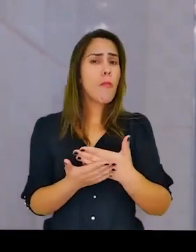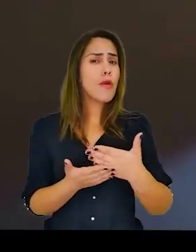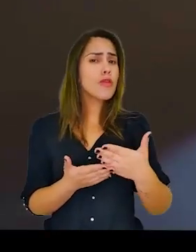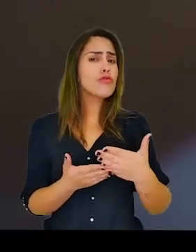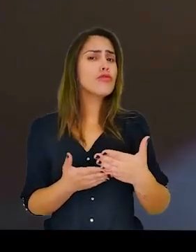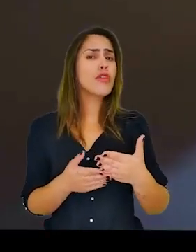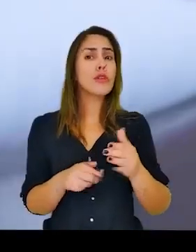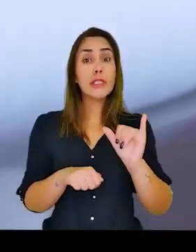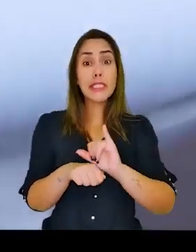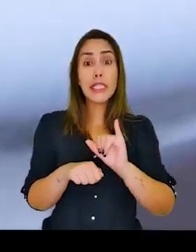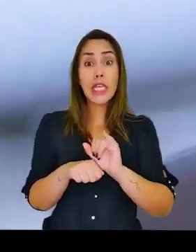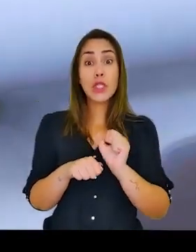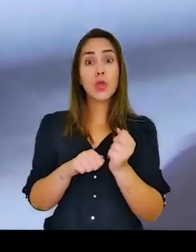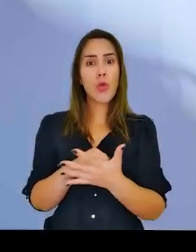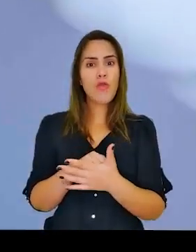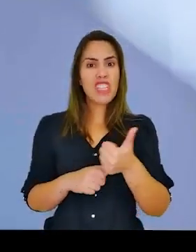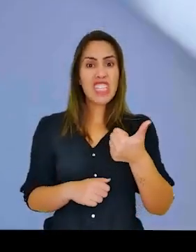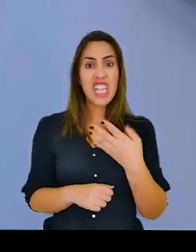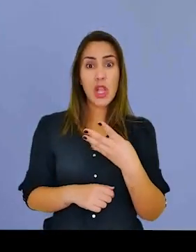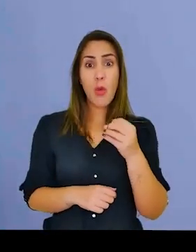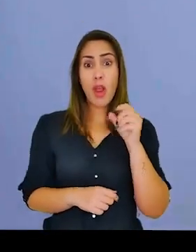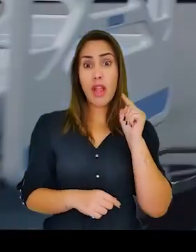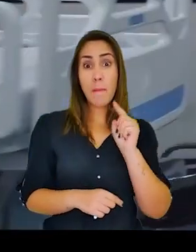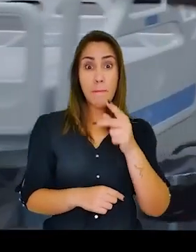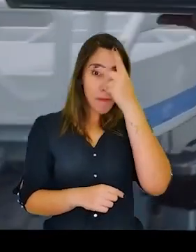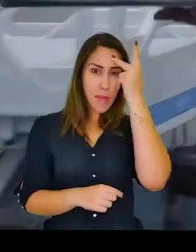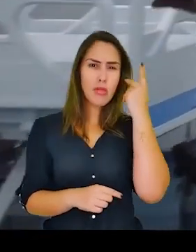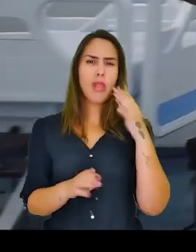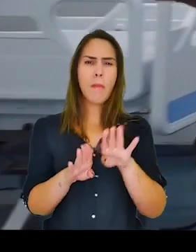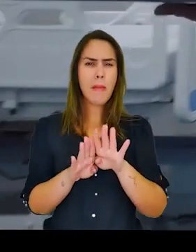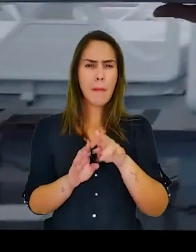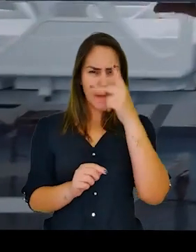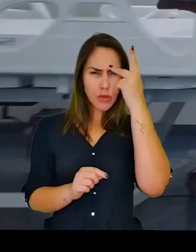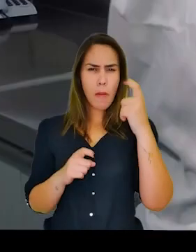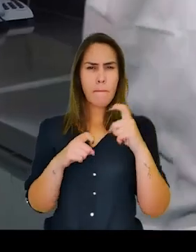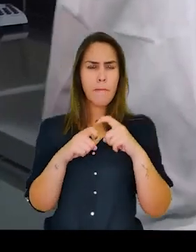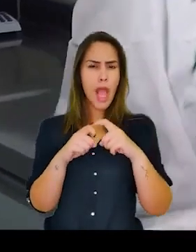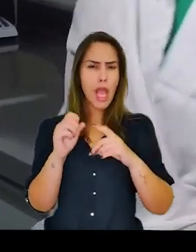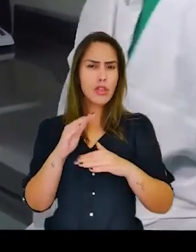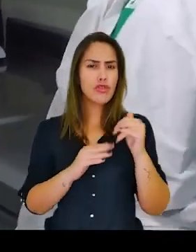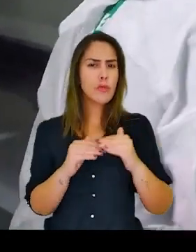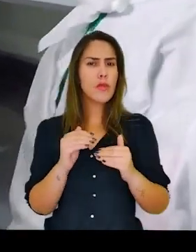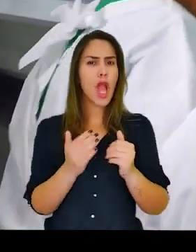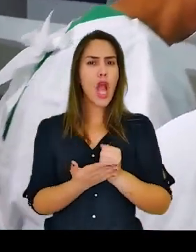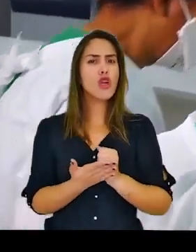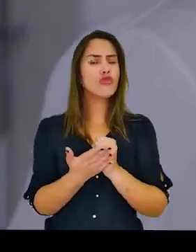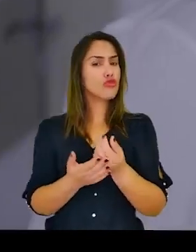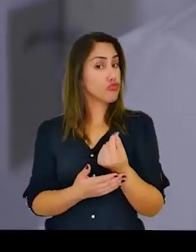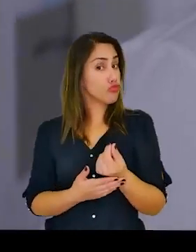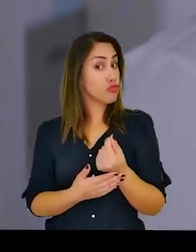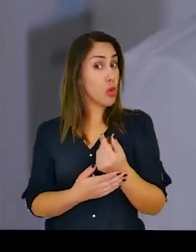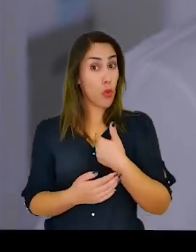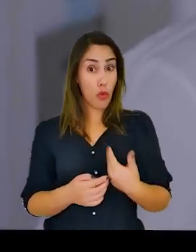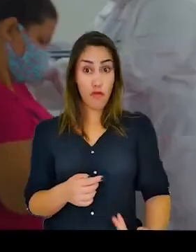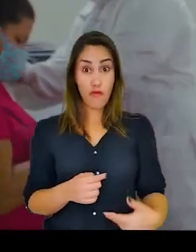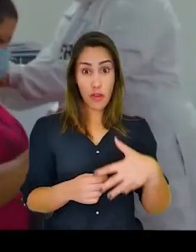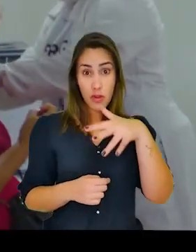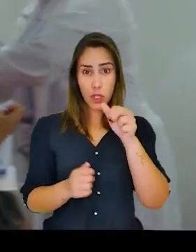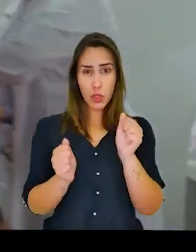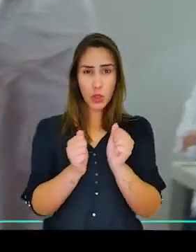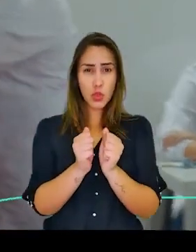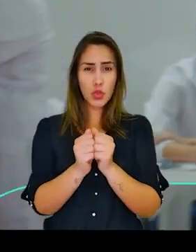que atendeu mais de 240 mil pessoas. E aos profissionais da linha de frente, concedeu também auxílio financeiro. O